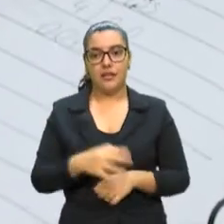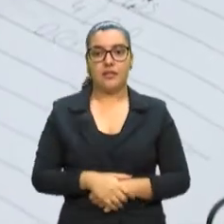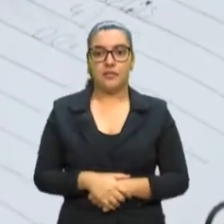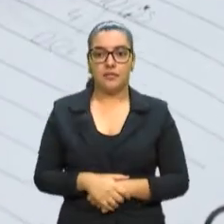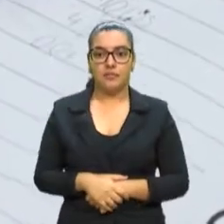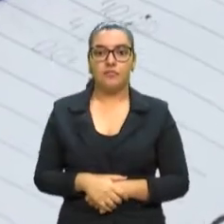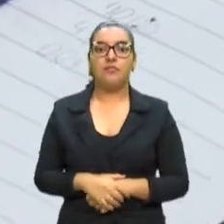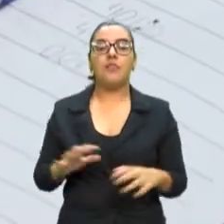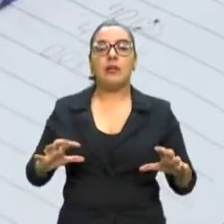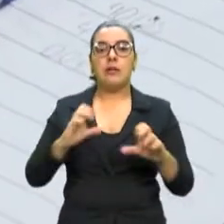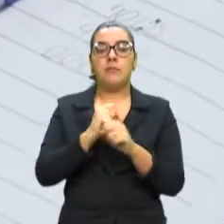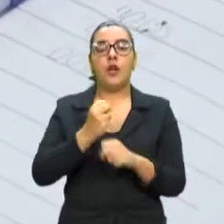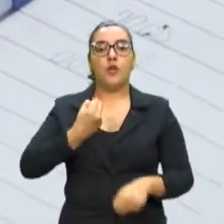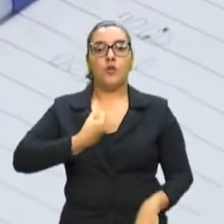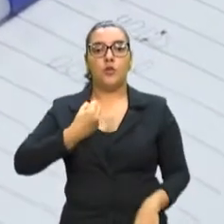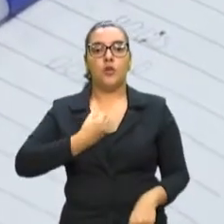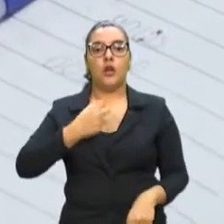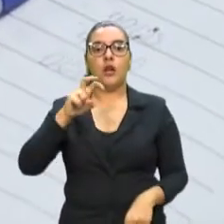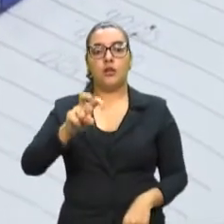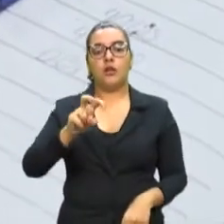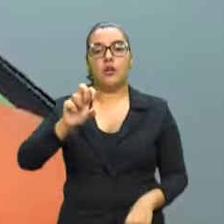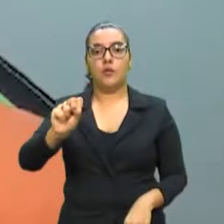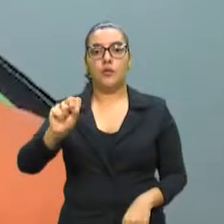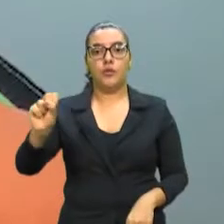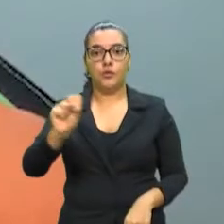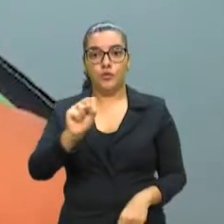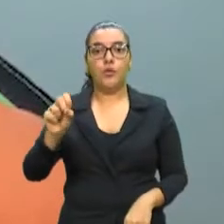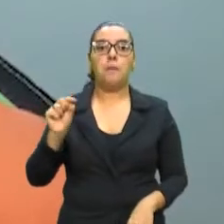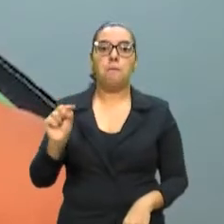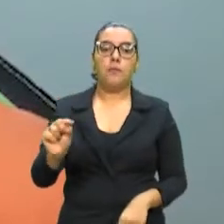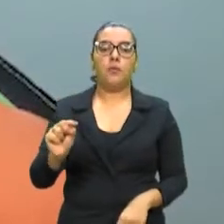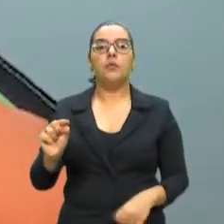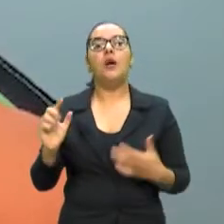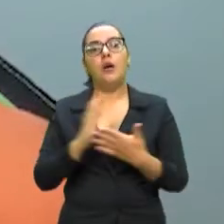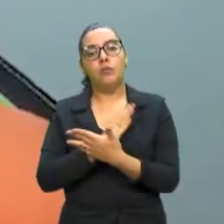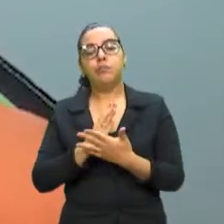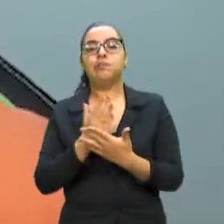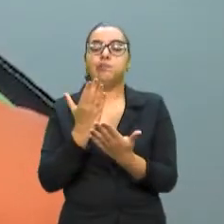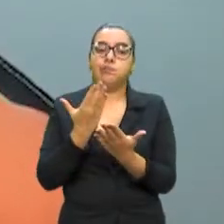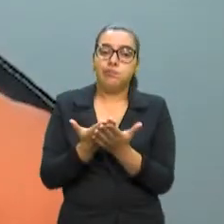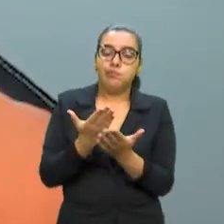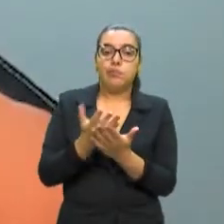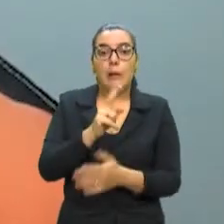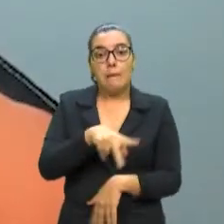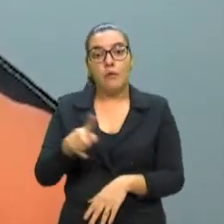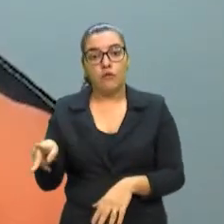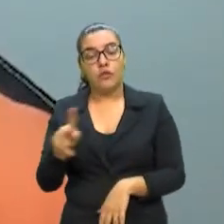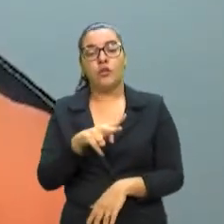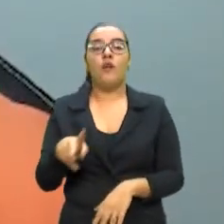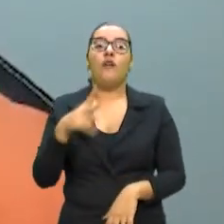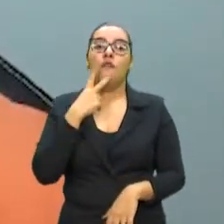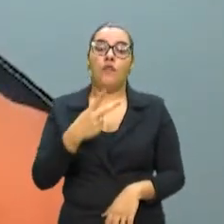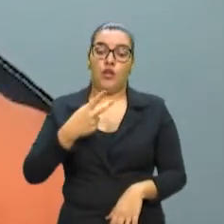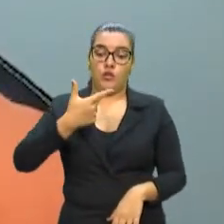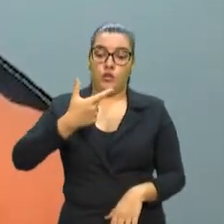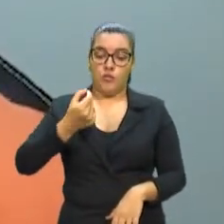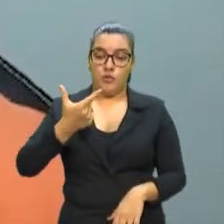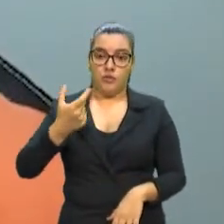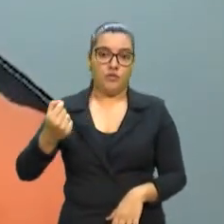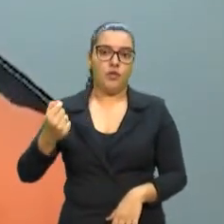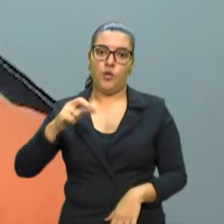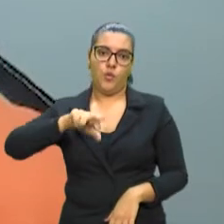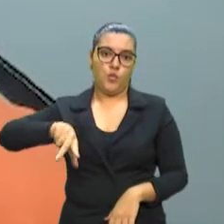das notas ficou em 588 pontos. Muitos especialistas consideram que o Enem de 2020 não deve